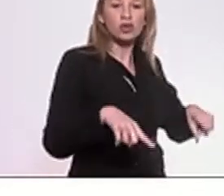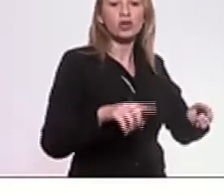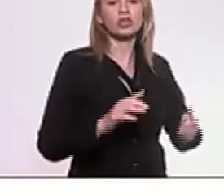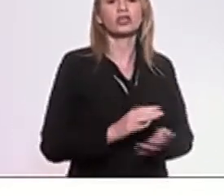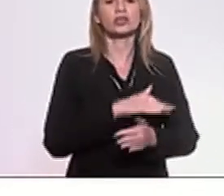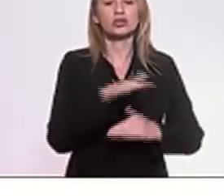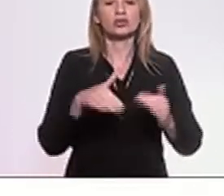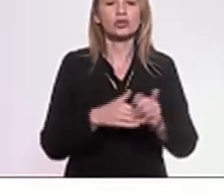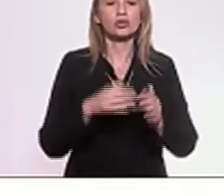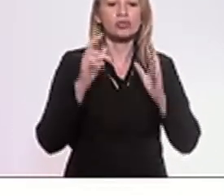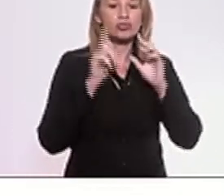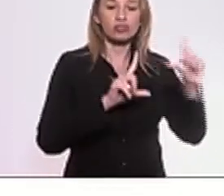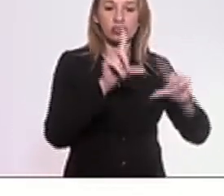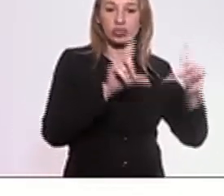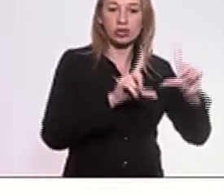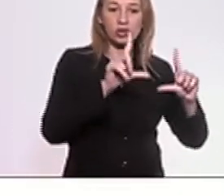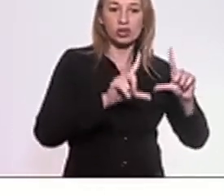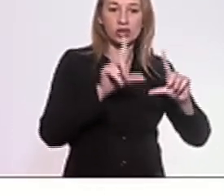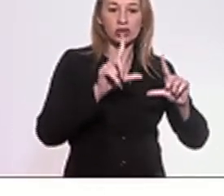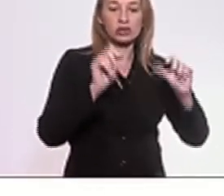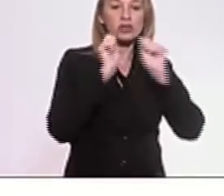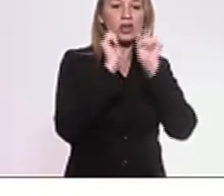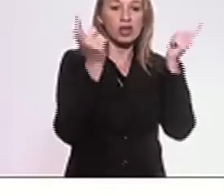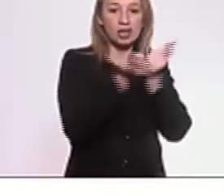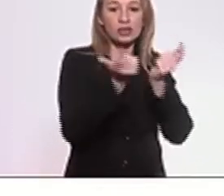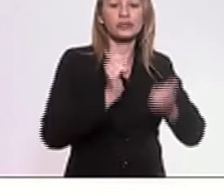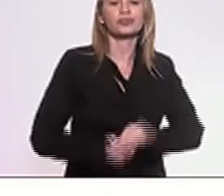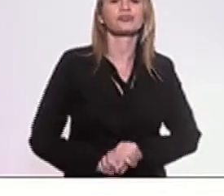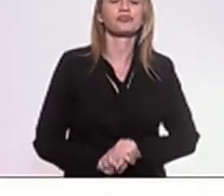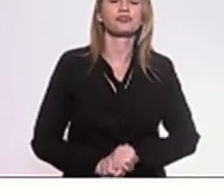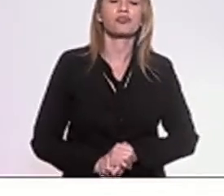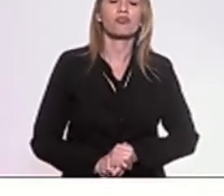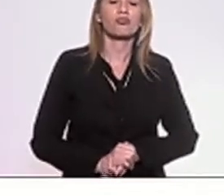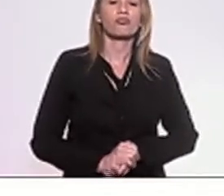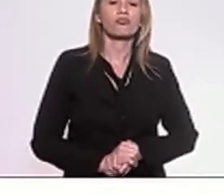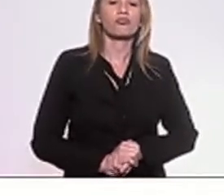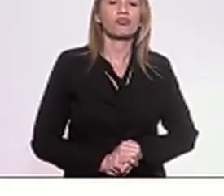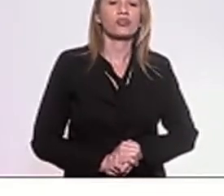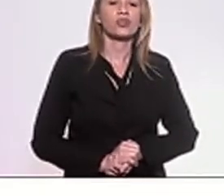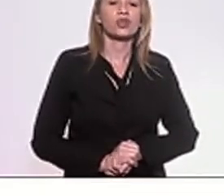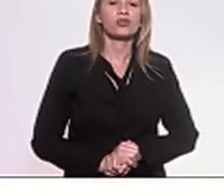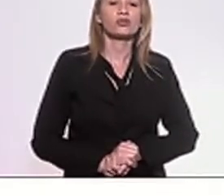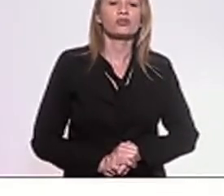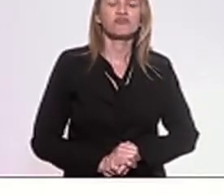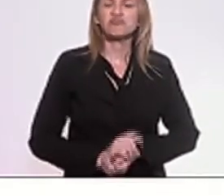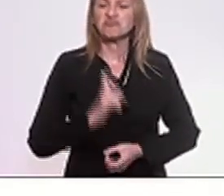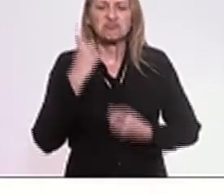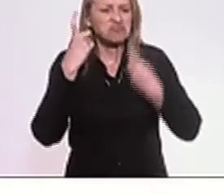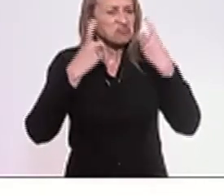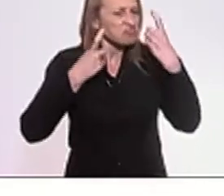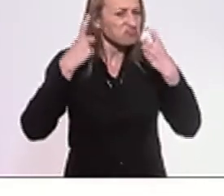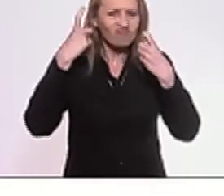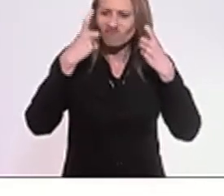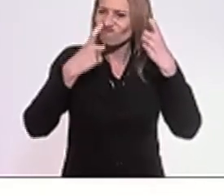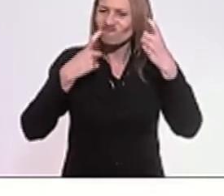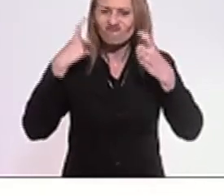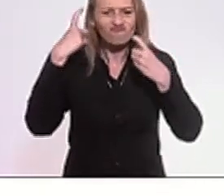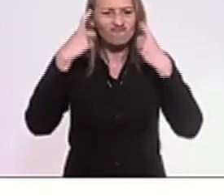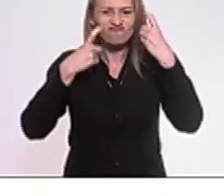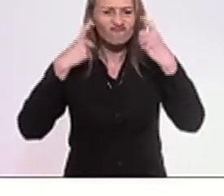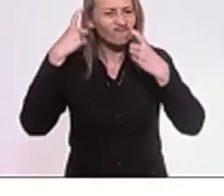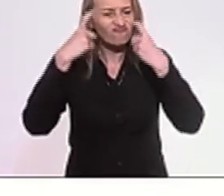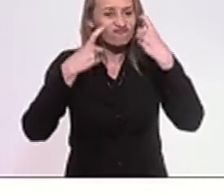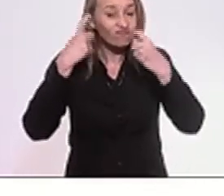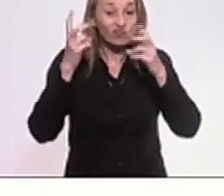aqueles telespectadores que nos assistem na Alerj, não há com que se preocupar